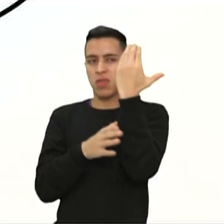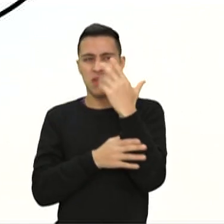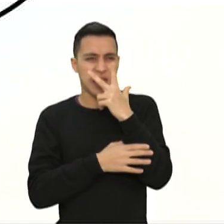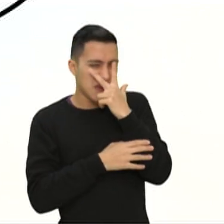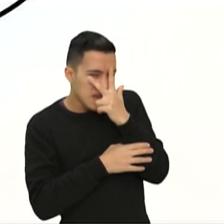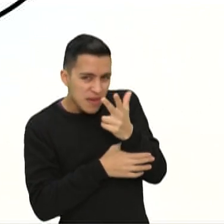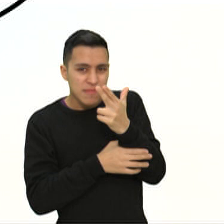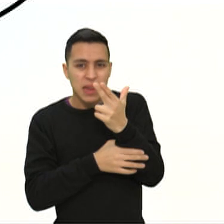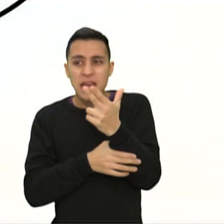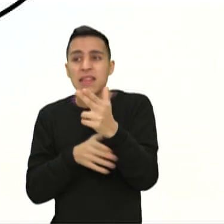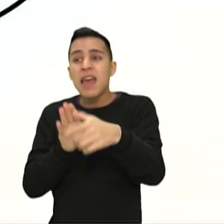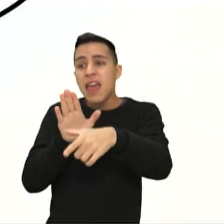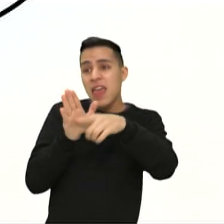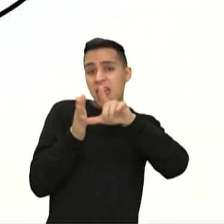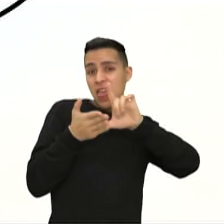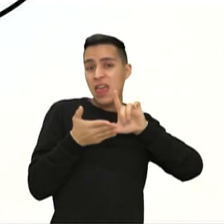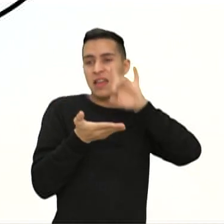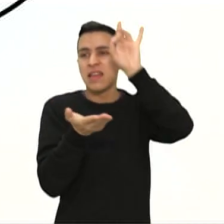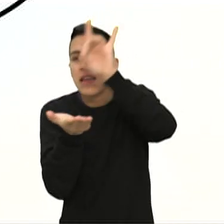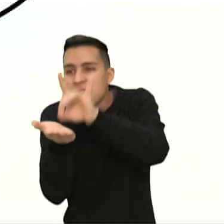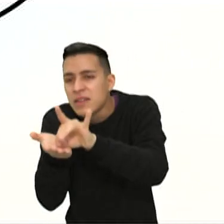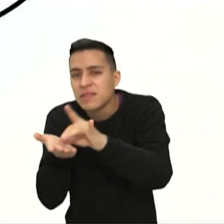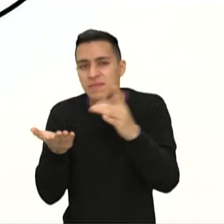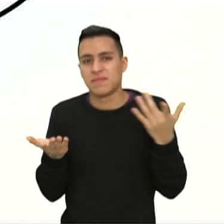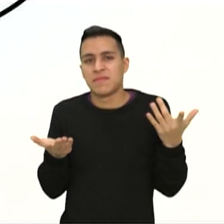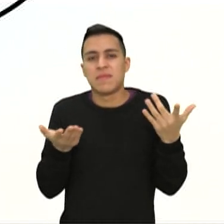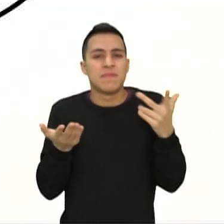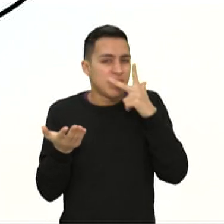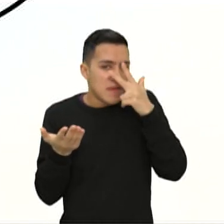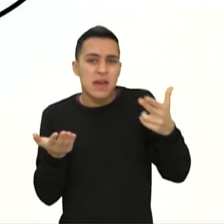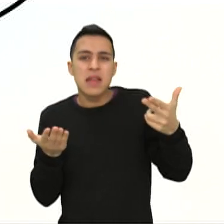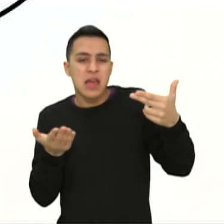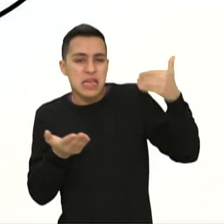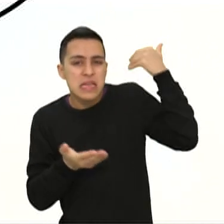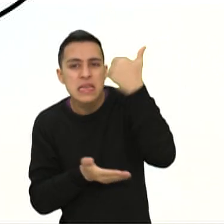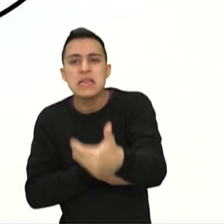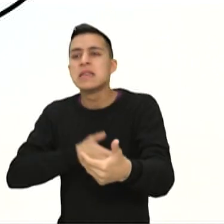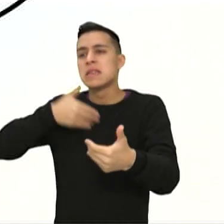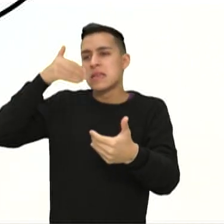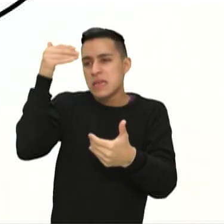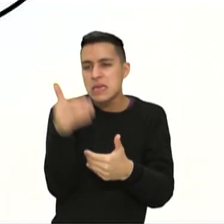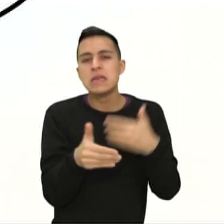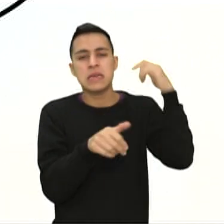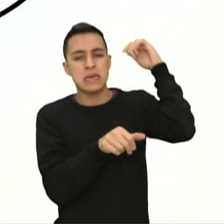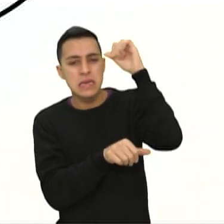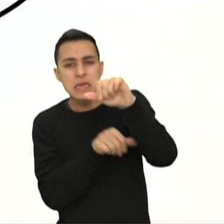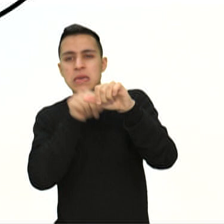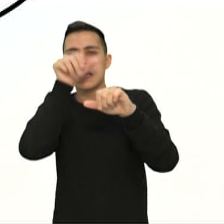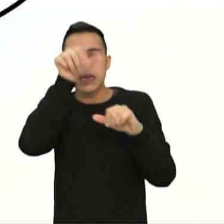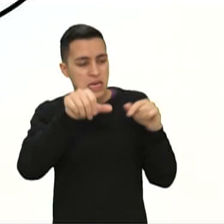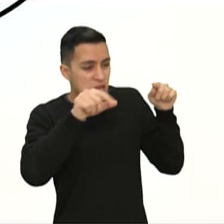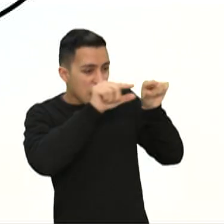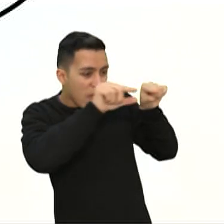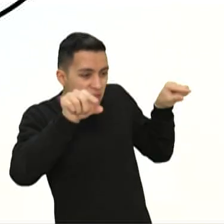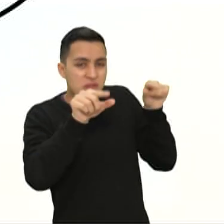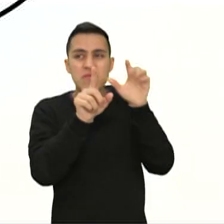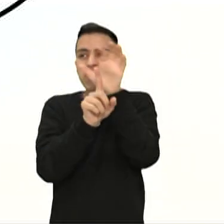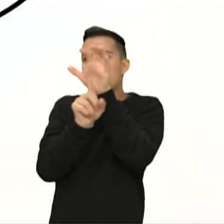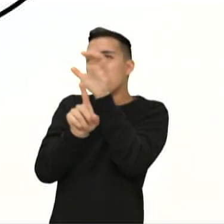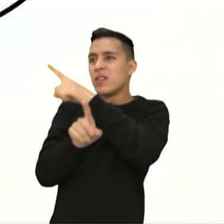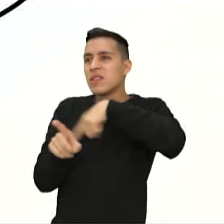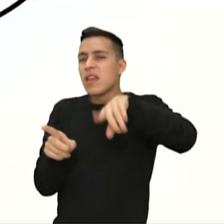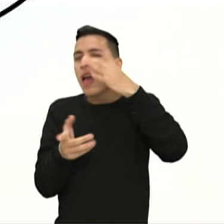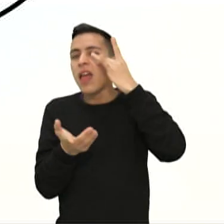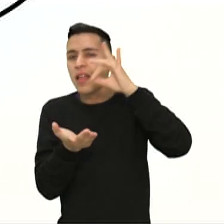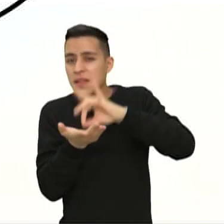devir da realidade, né? O devir da realidade, ou seja, aquilo que está sempre vindo a ser, o que está mudando a realidade, né? Então nós